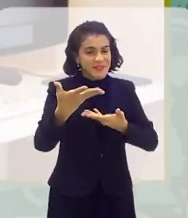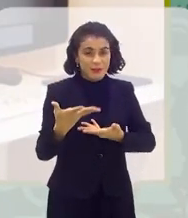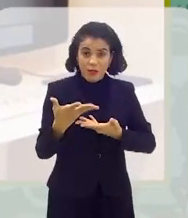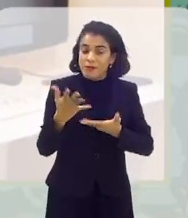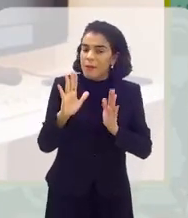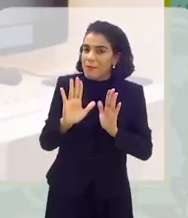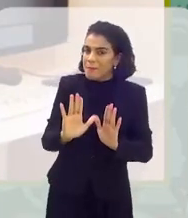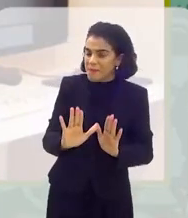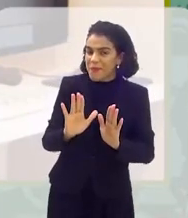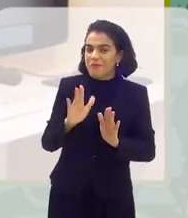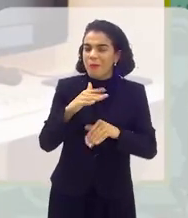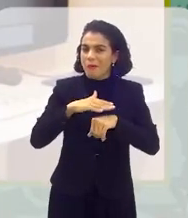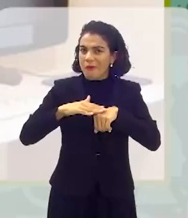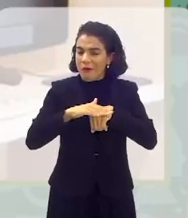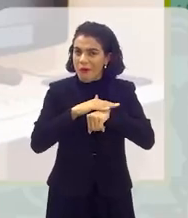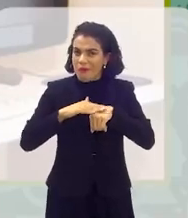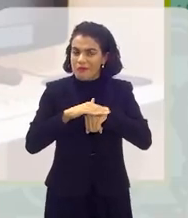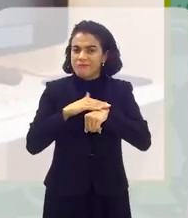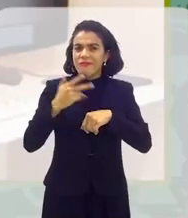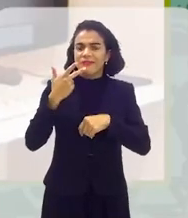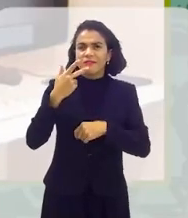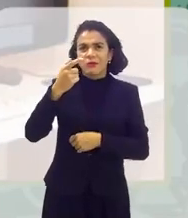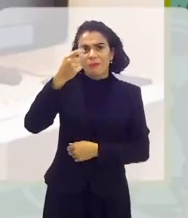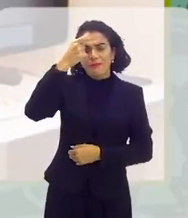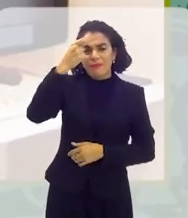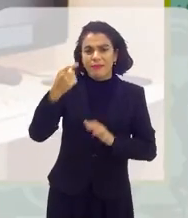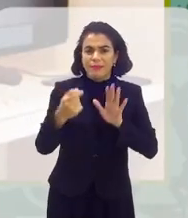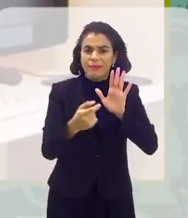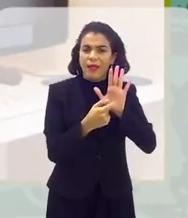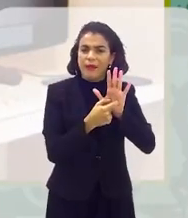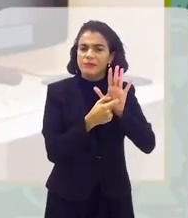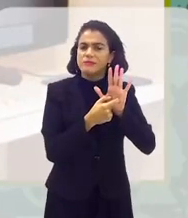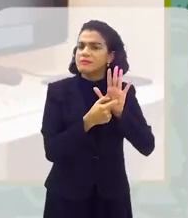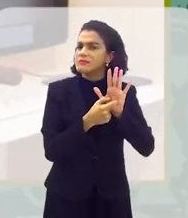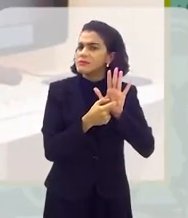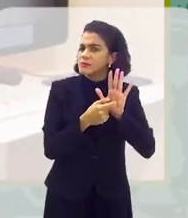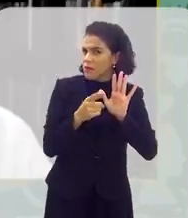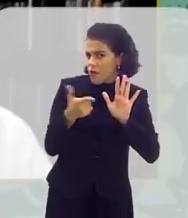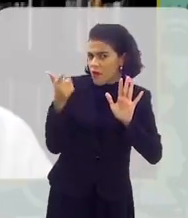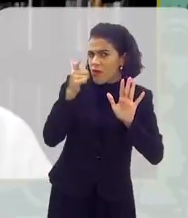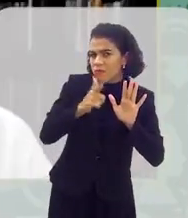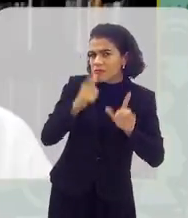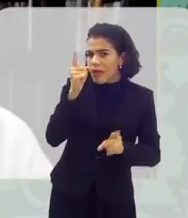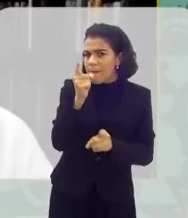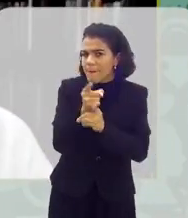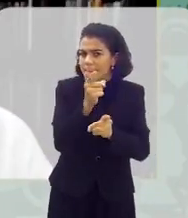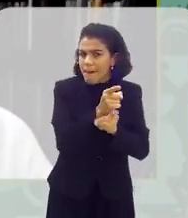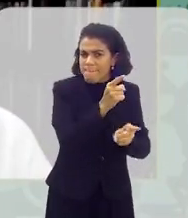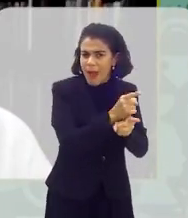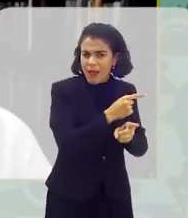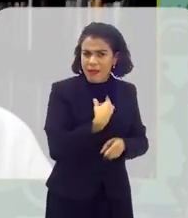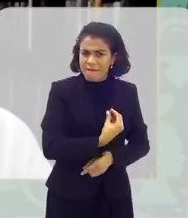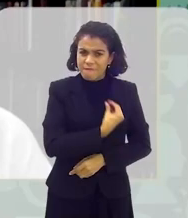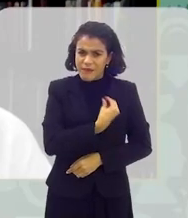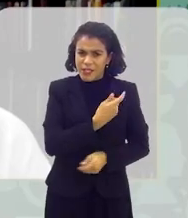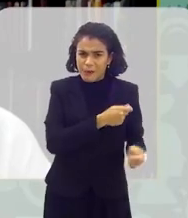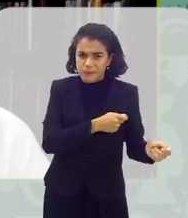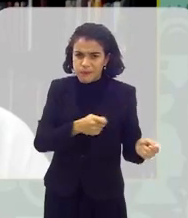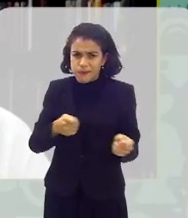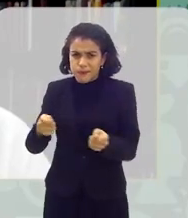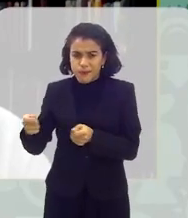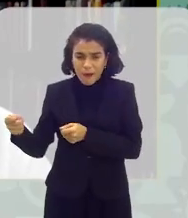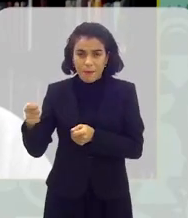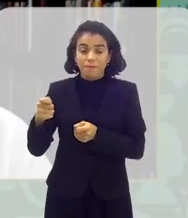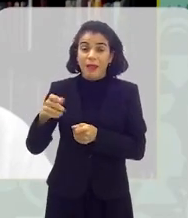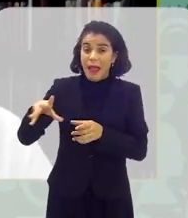situar então né quem tá assistindo a gente quando a gente fala aí de Inteligência Artificial a gente já consegue identificar aí no nosso dia a dia né